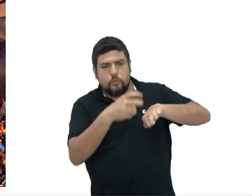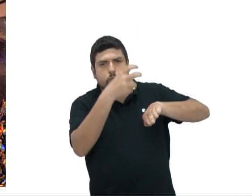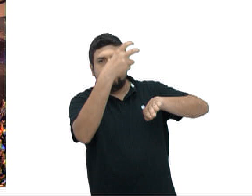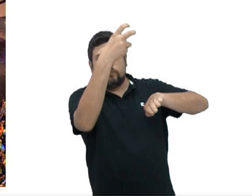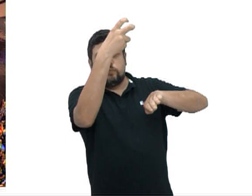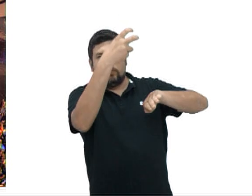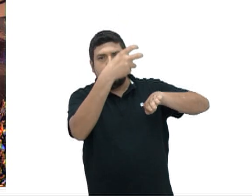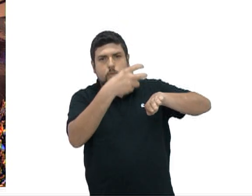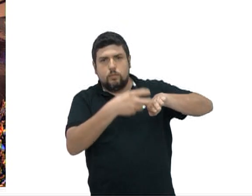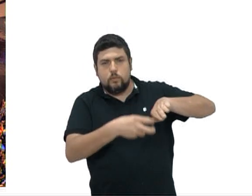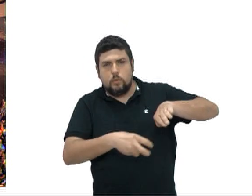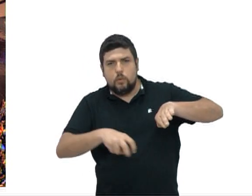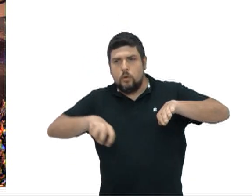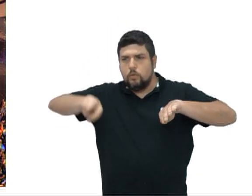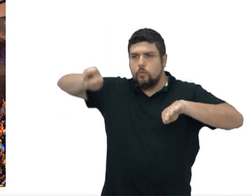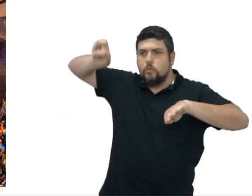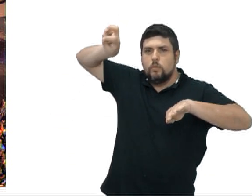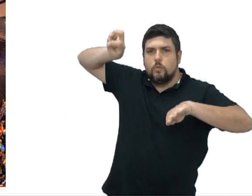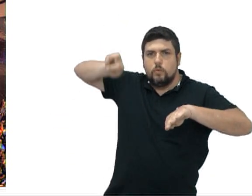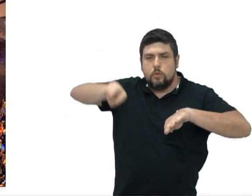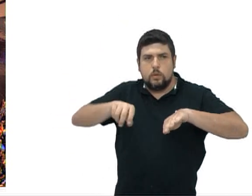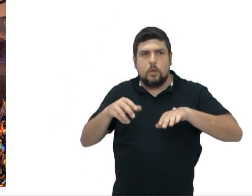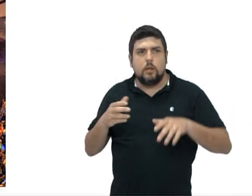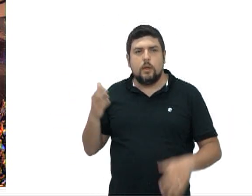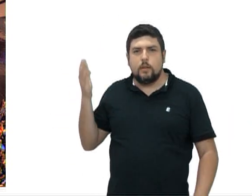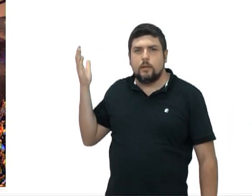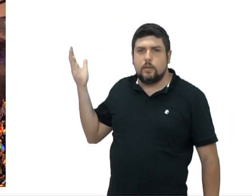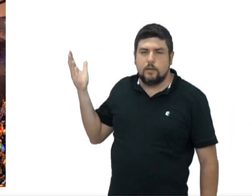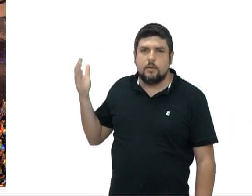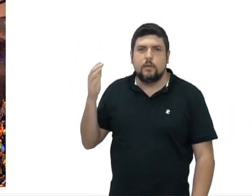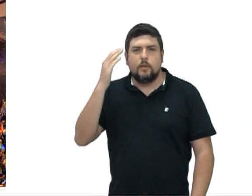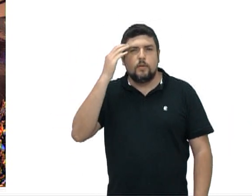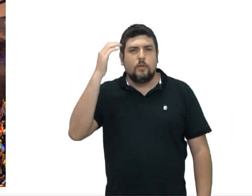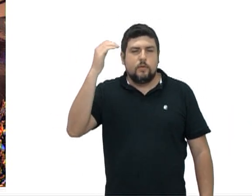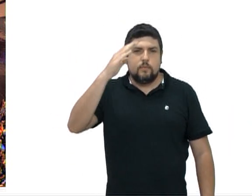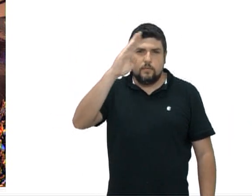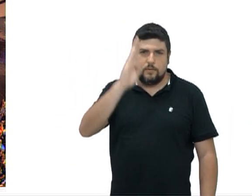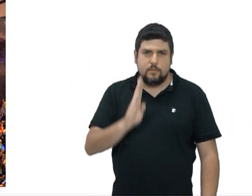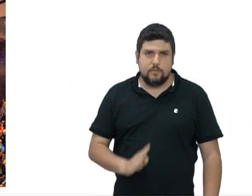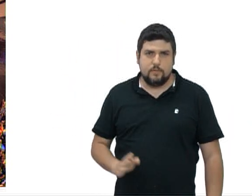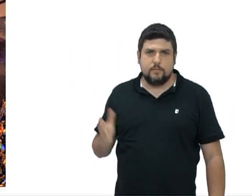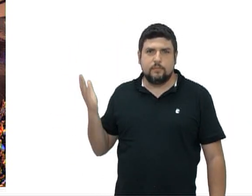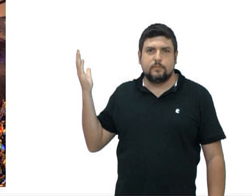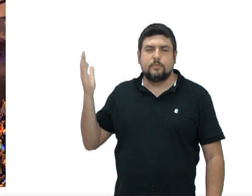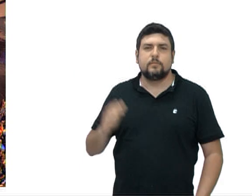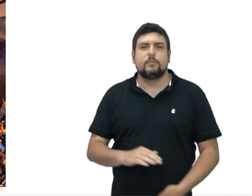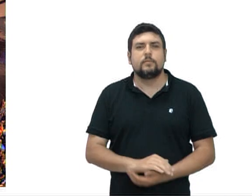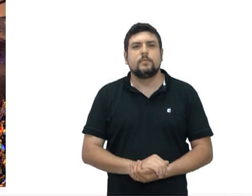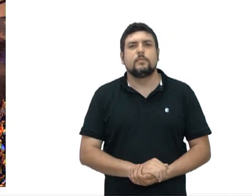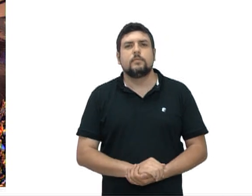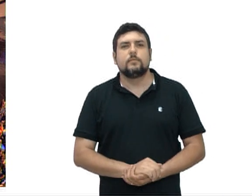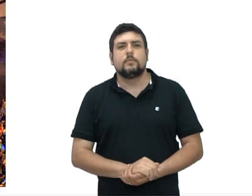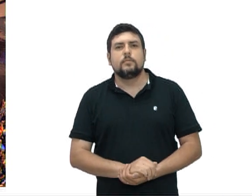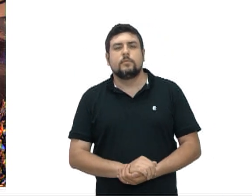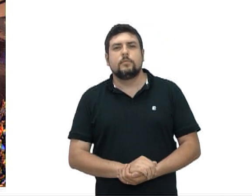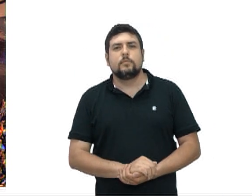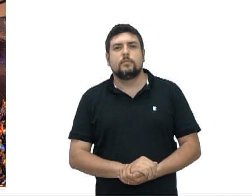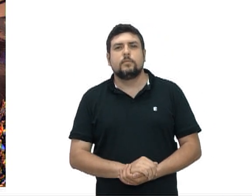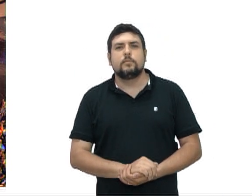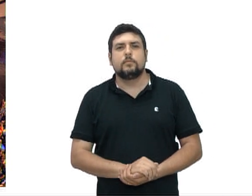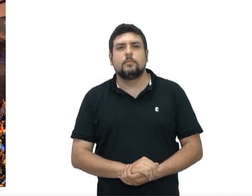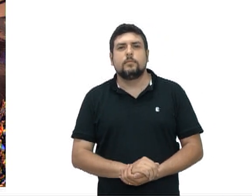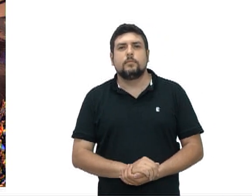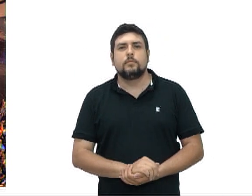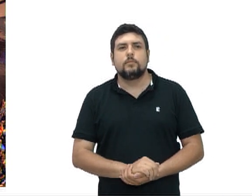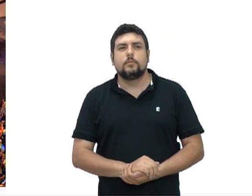gente pode observar aqui no Sandro Dias, o Mineirinho, ou deslizando pela borda metálica da pista, né? A borda metálica a gente pode ver